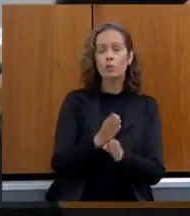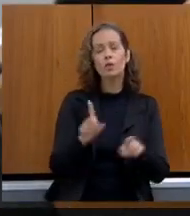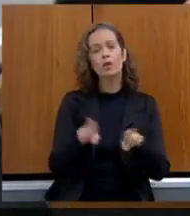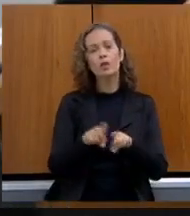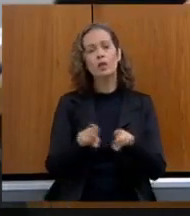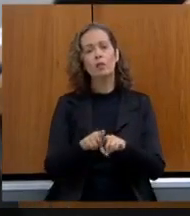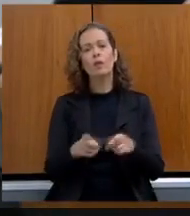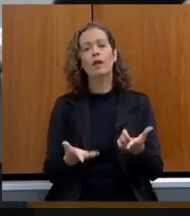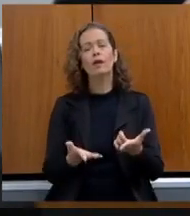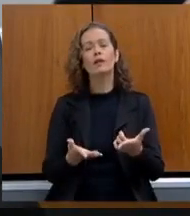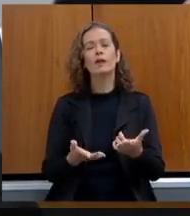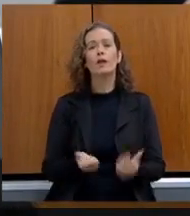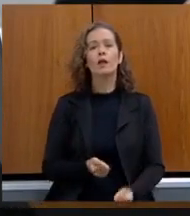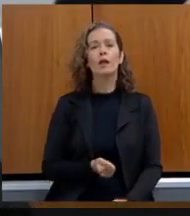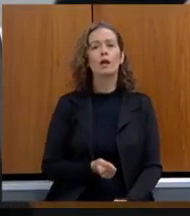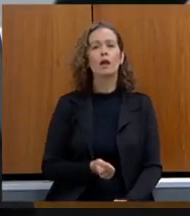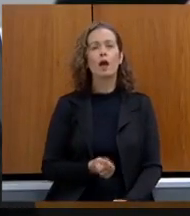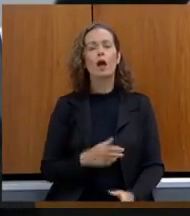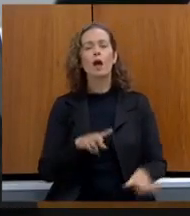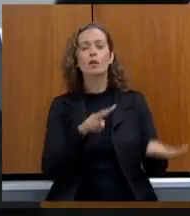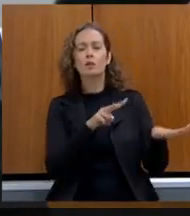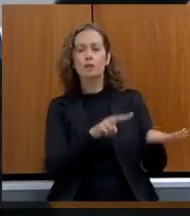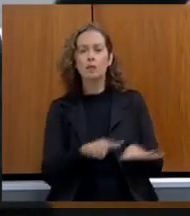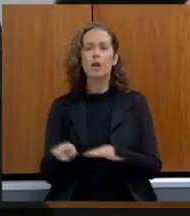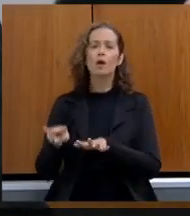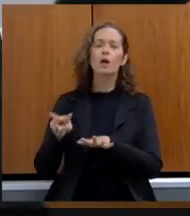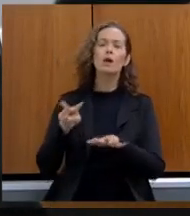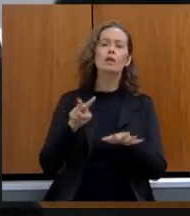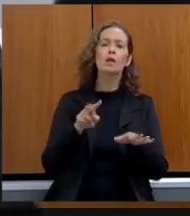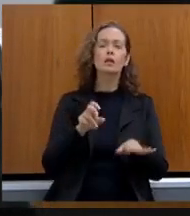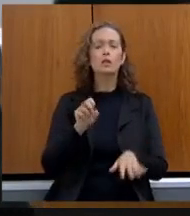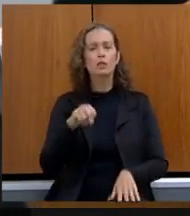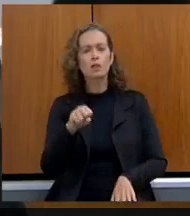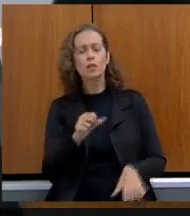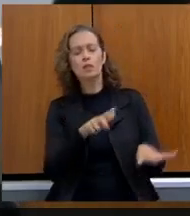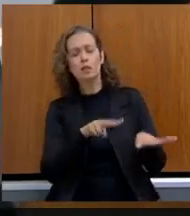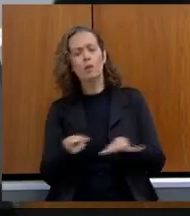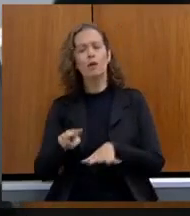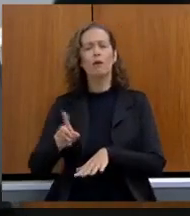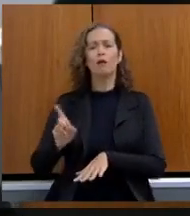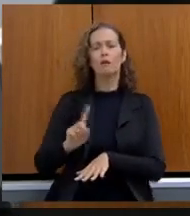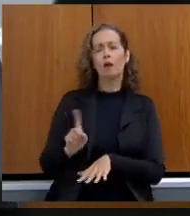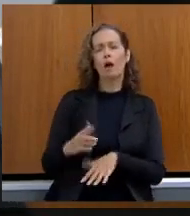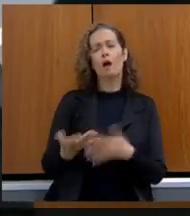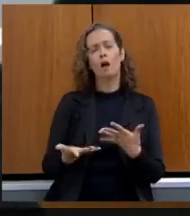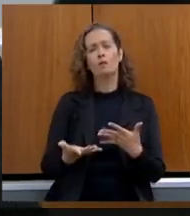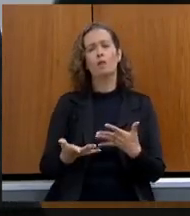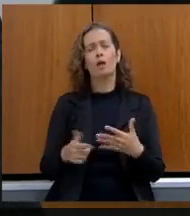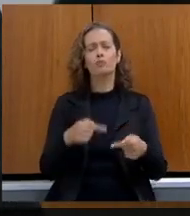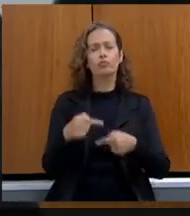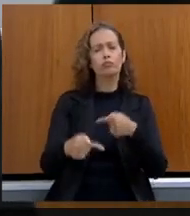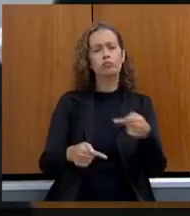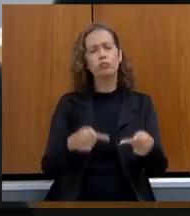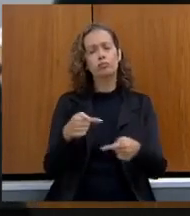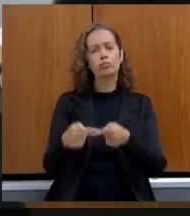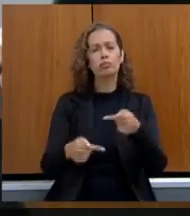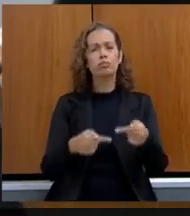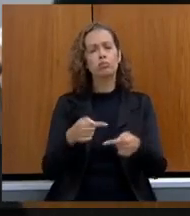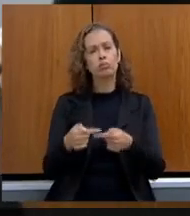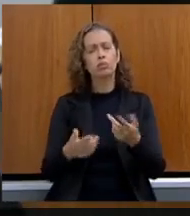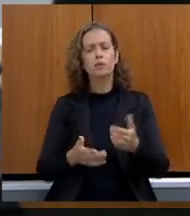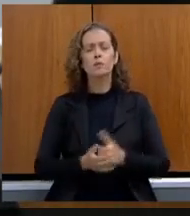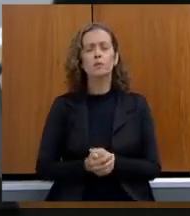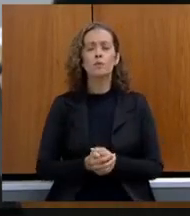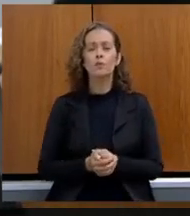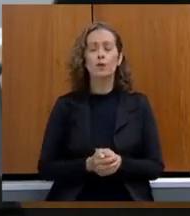semanas né como eu já havia falado que a extremamente importante para garantir esse acompanhamento também das famílias no período de que